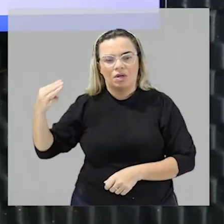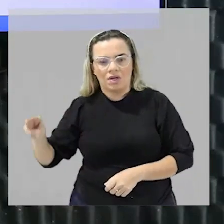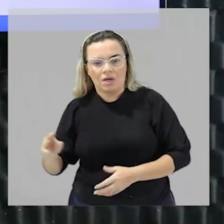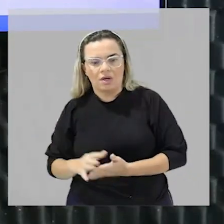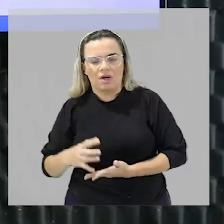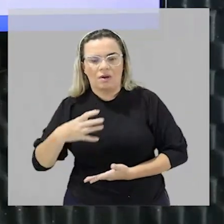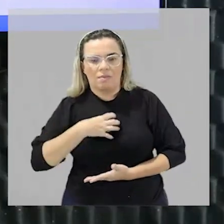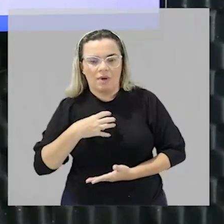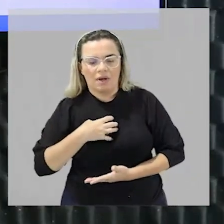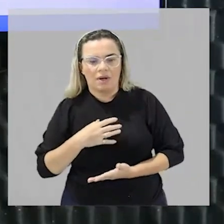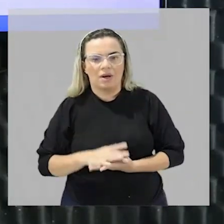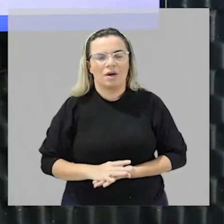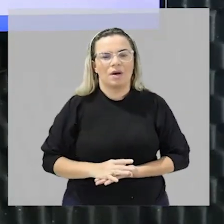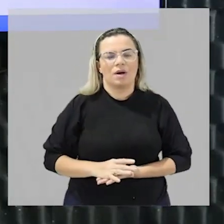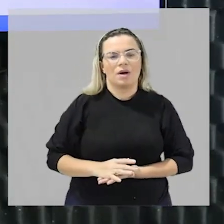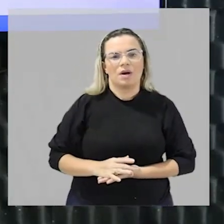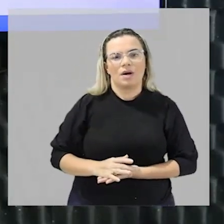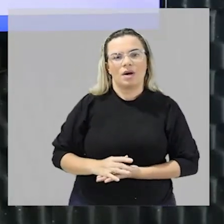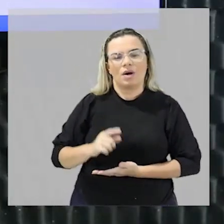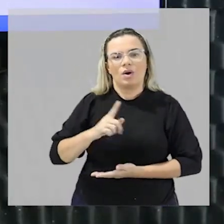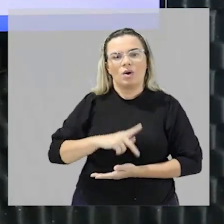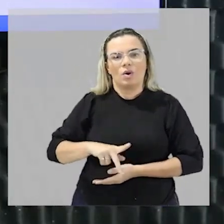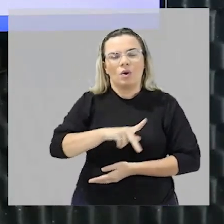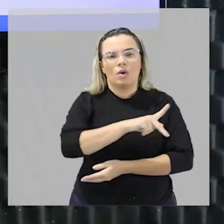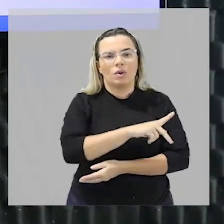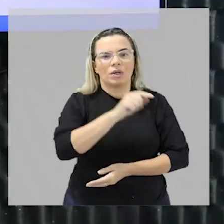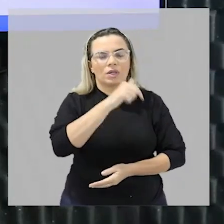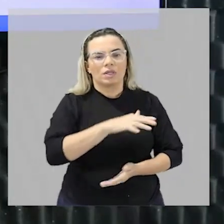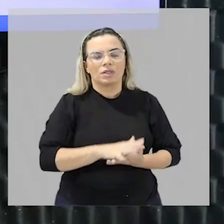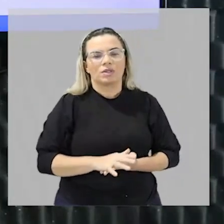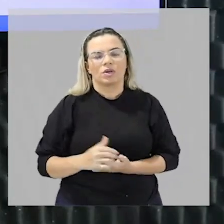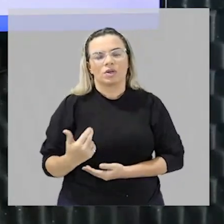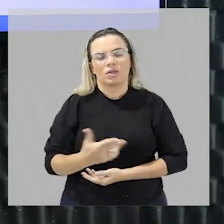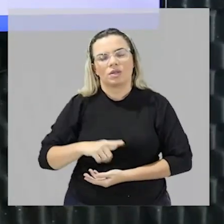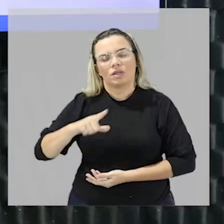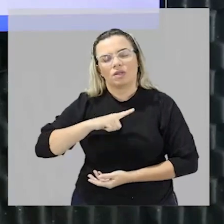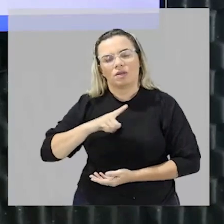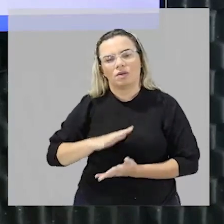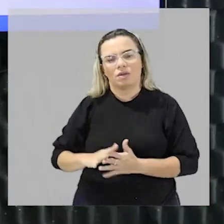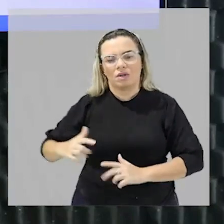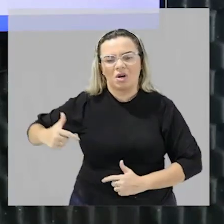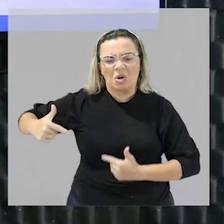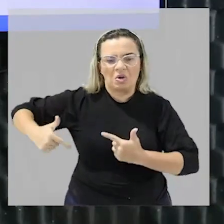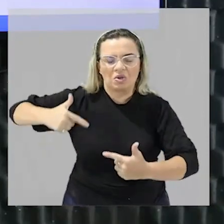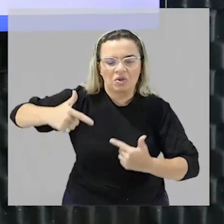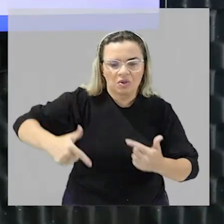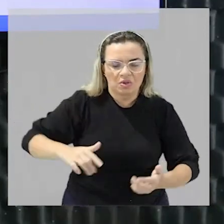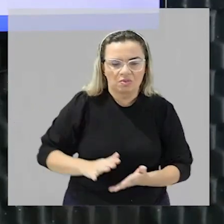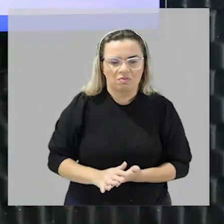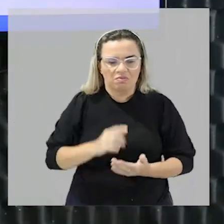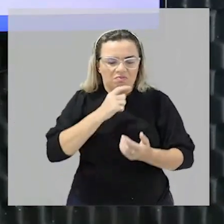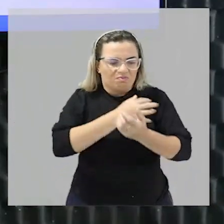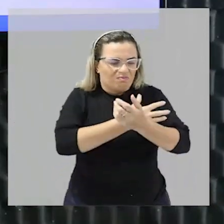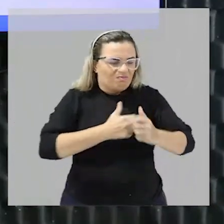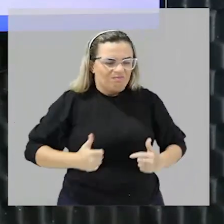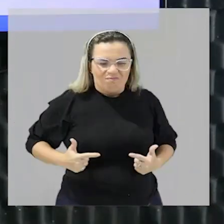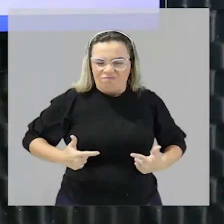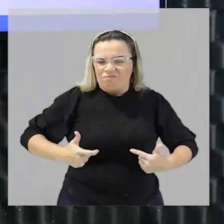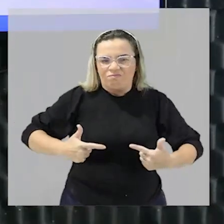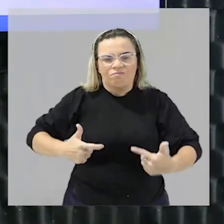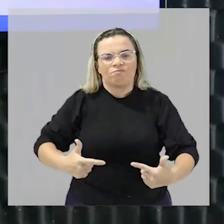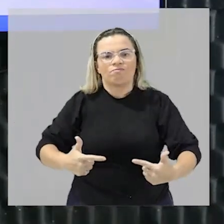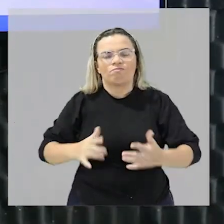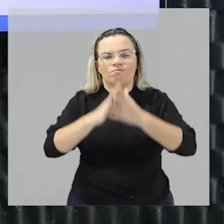Piauí, nós teremos lutas violentas e sanguinárias pela independência. Ou seja, nós teremos as chamadas